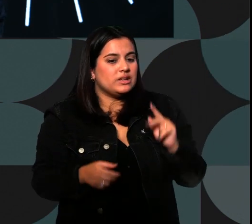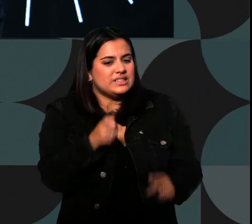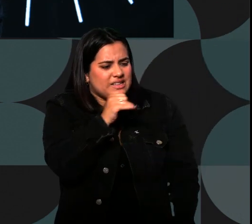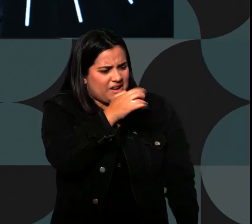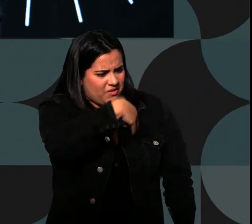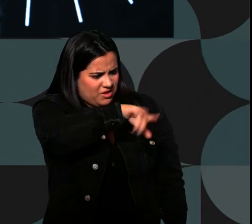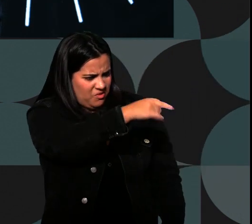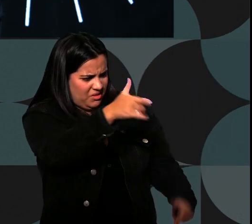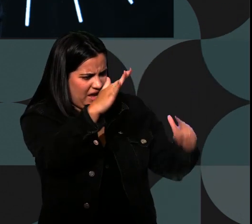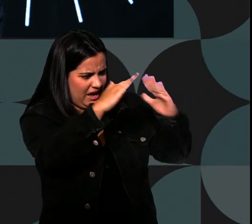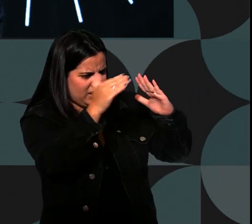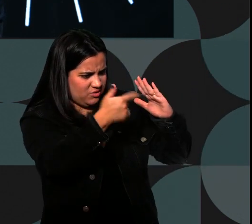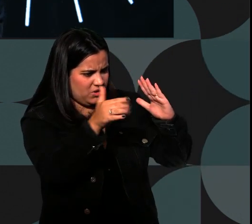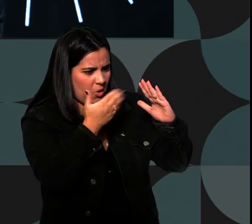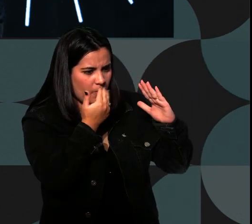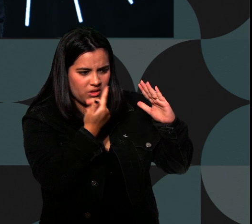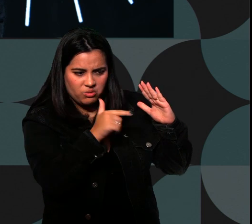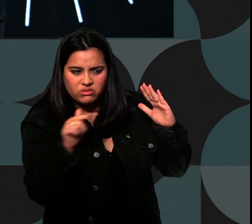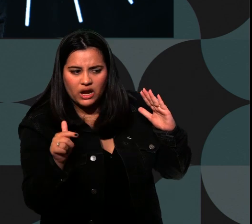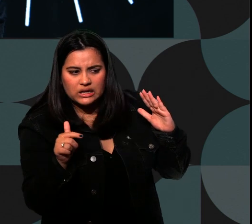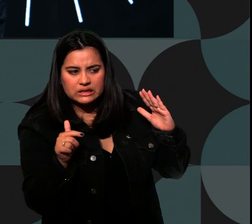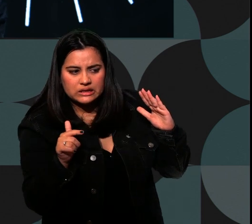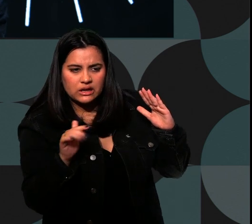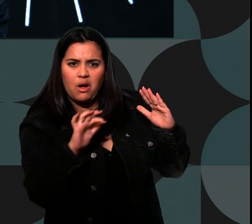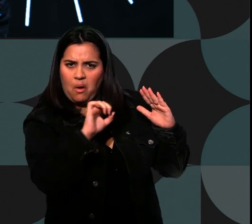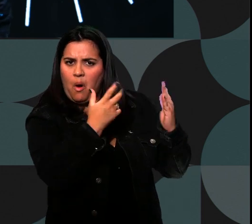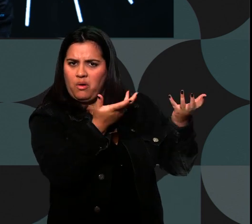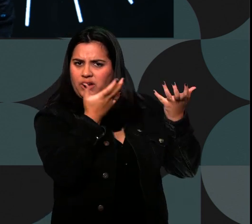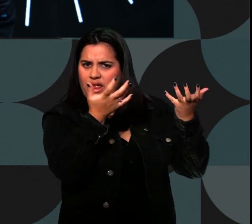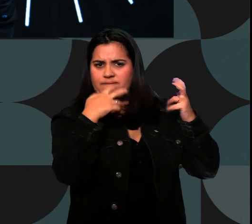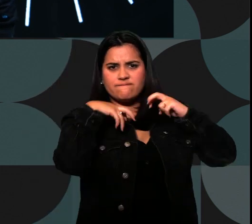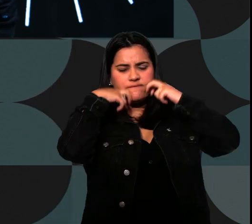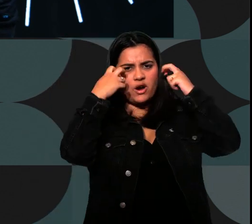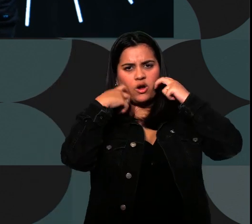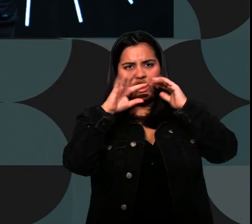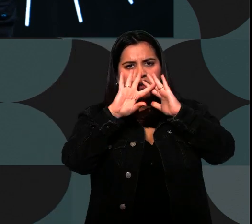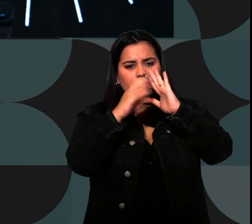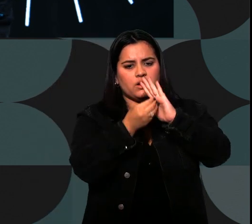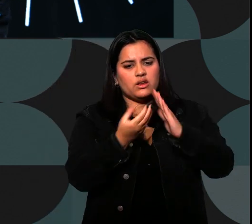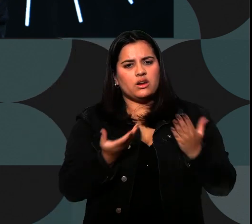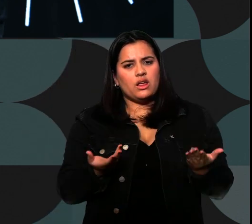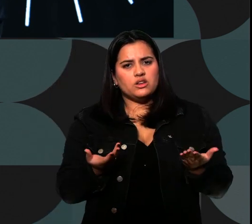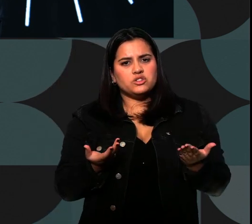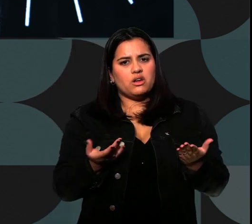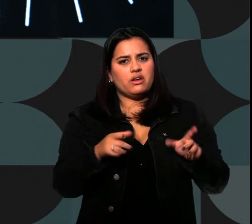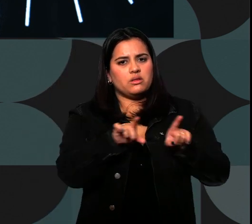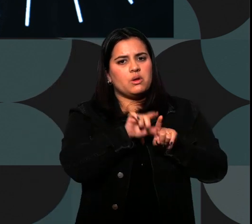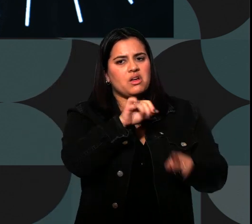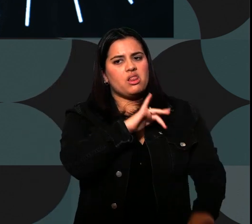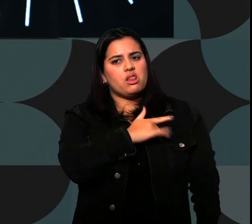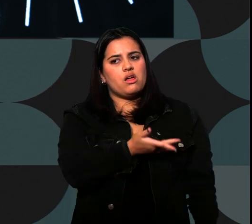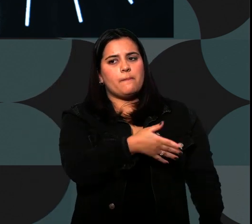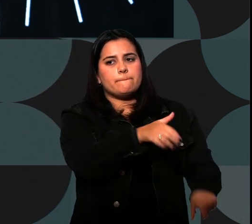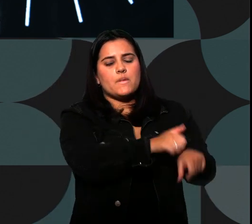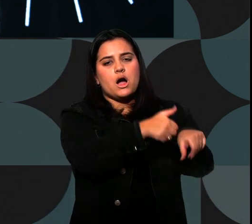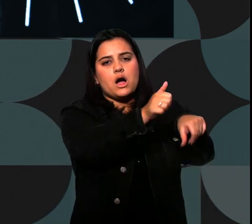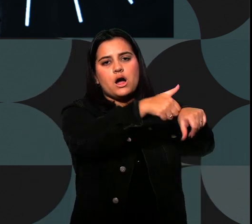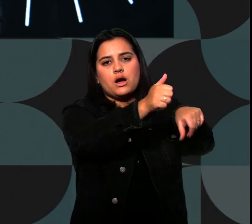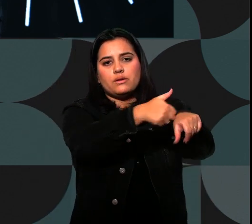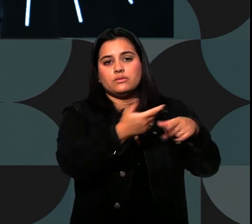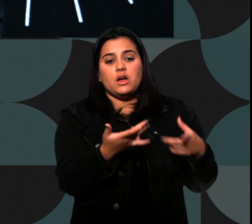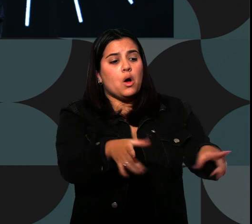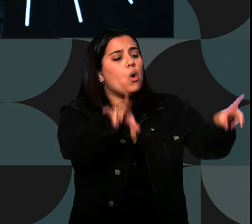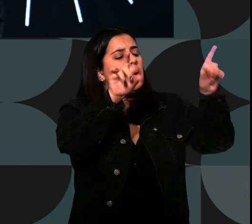têm casa onde comer e beber? Ou querem mesmo envergonhar a igreja de Deus e humilhar os pobres? Que